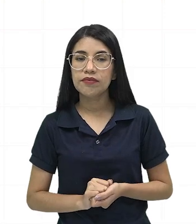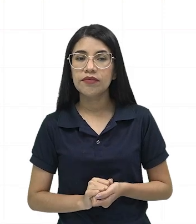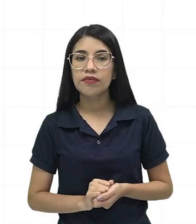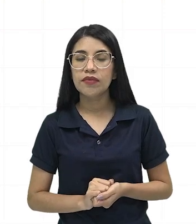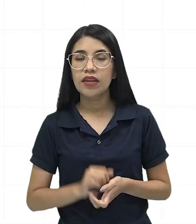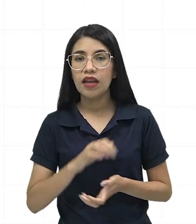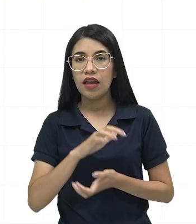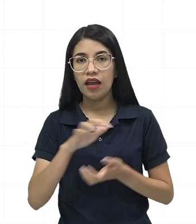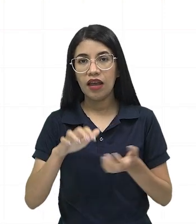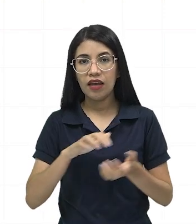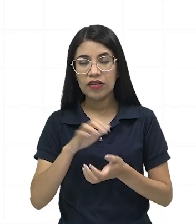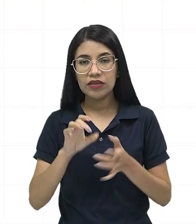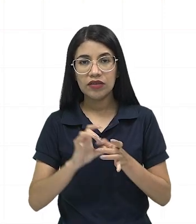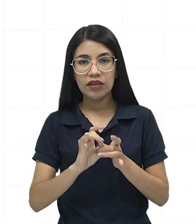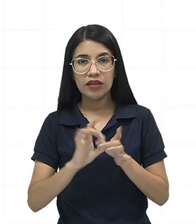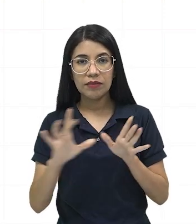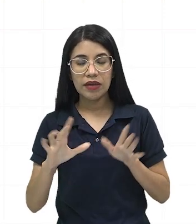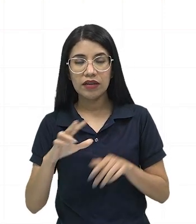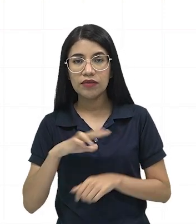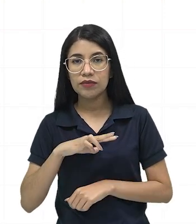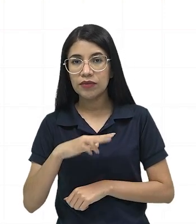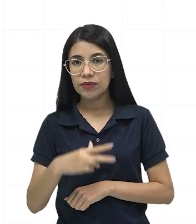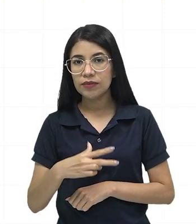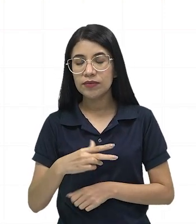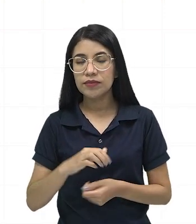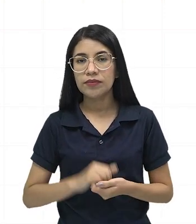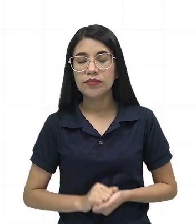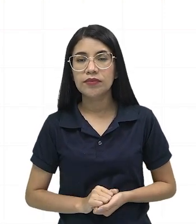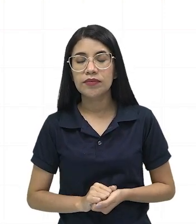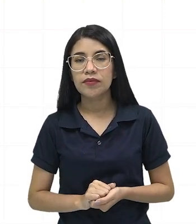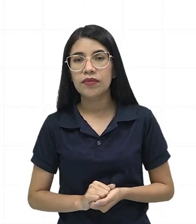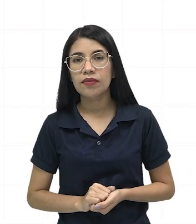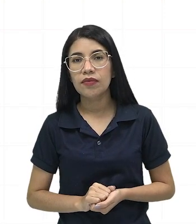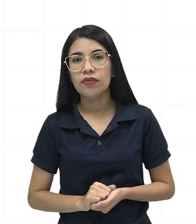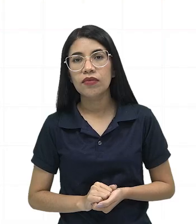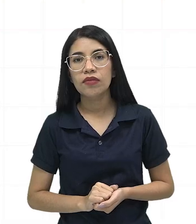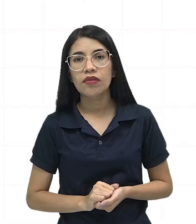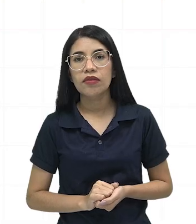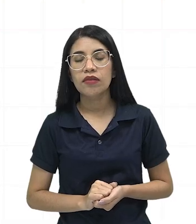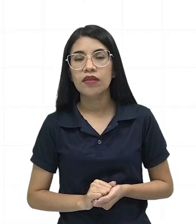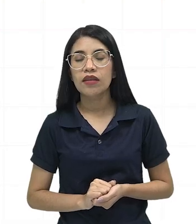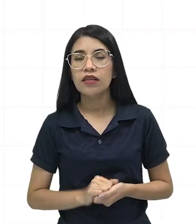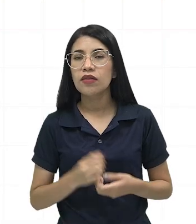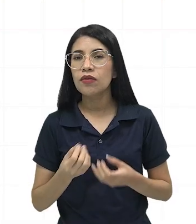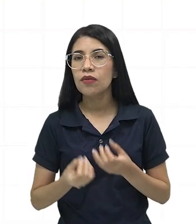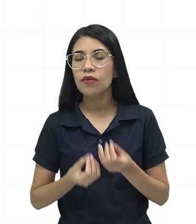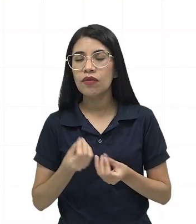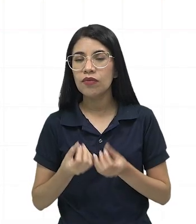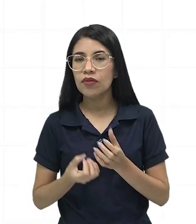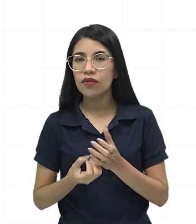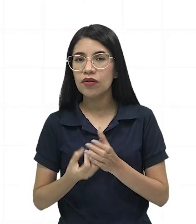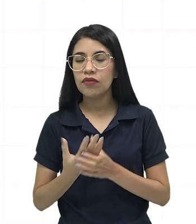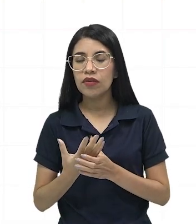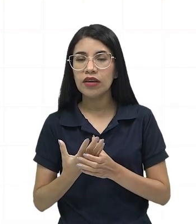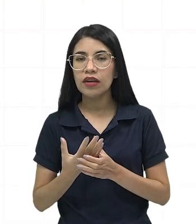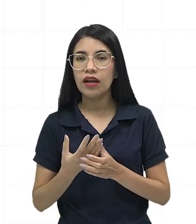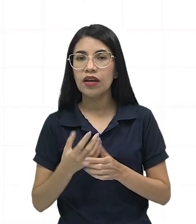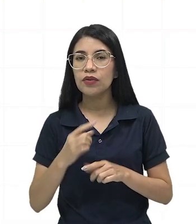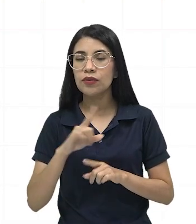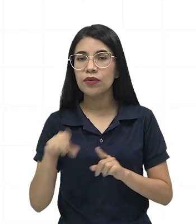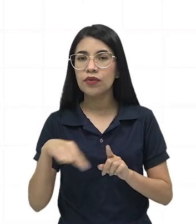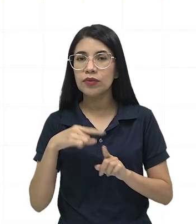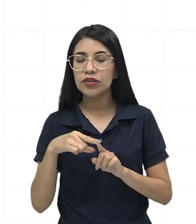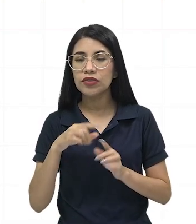chamada Revolução Liberal do Porto, tá bom? Quais são as origens e objetivos desse movimento